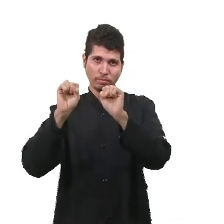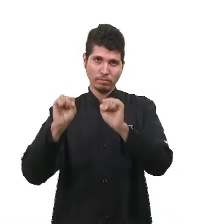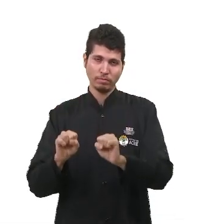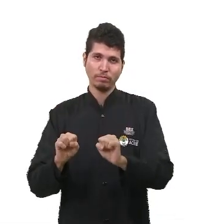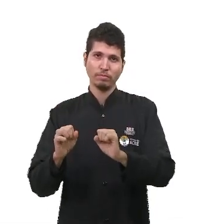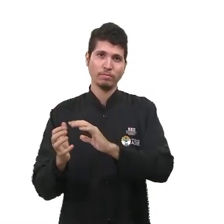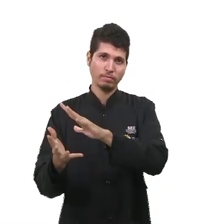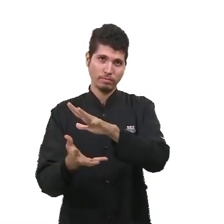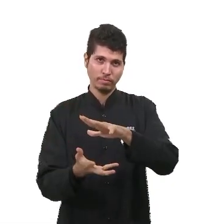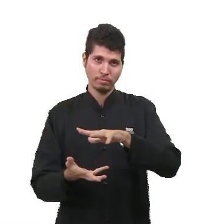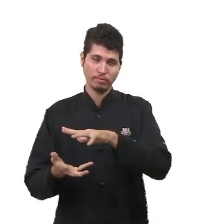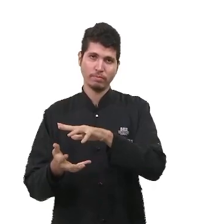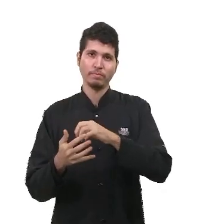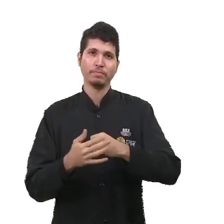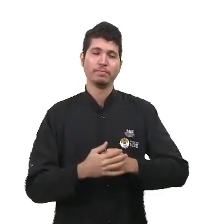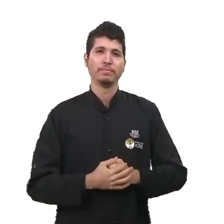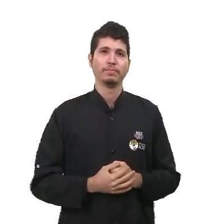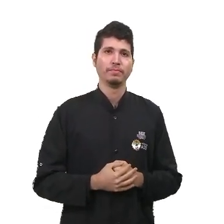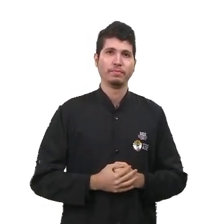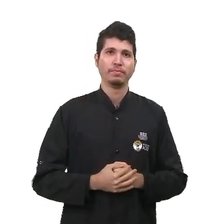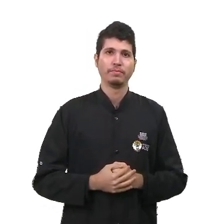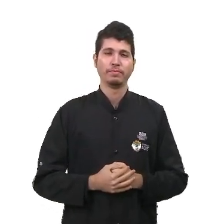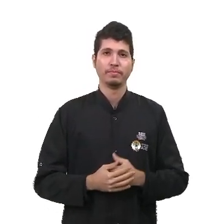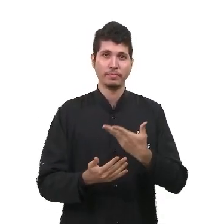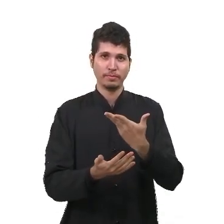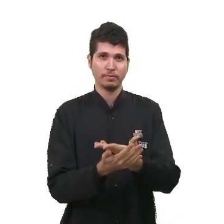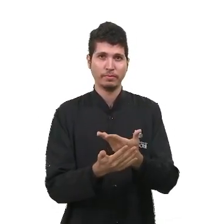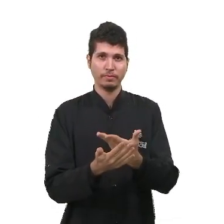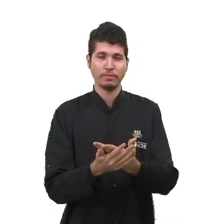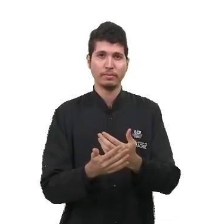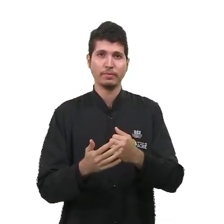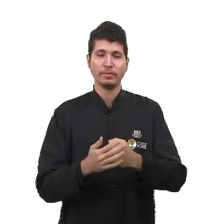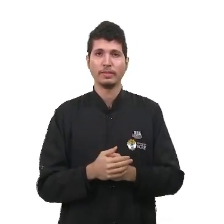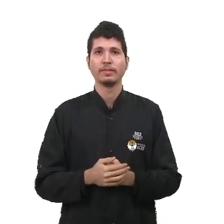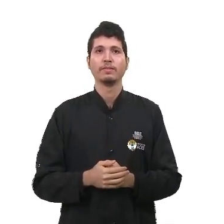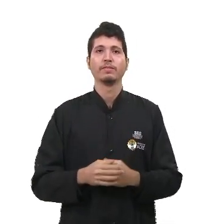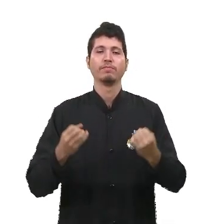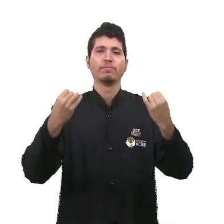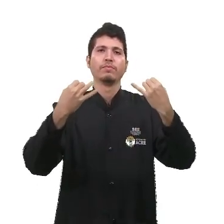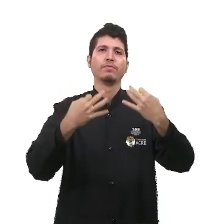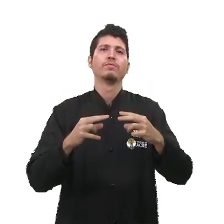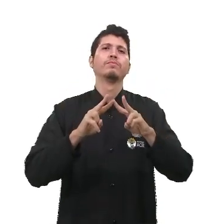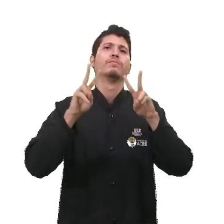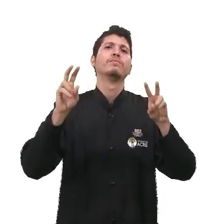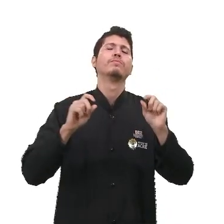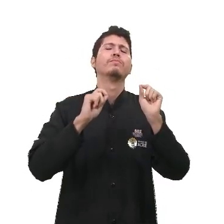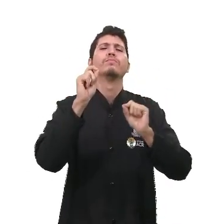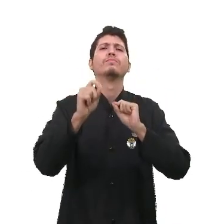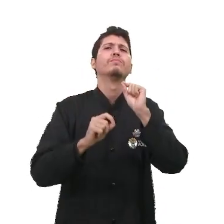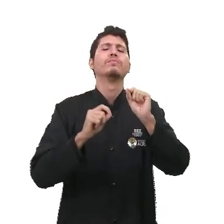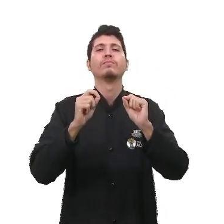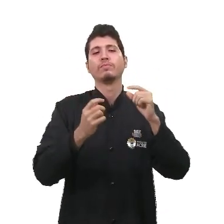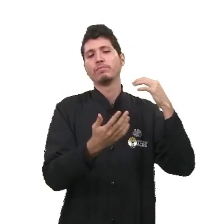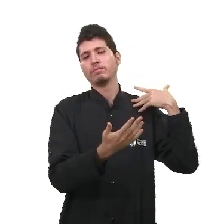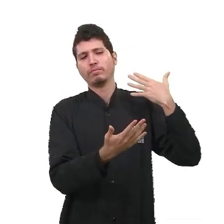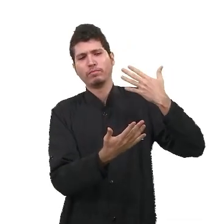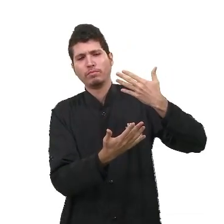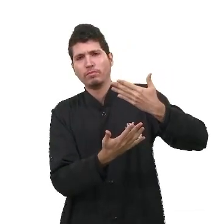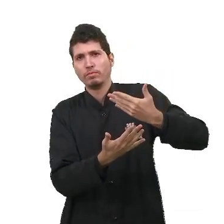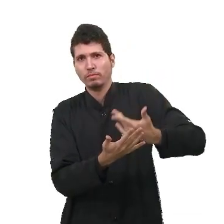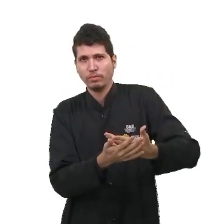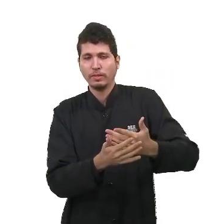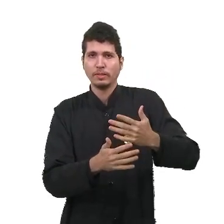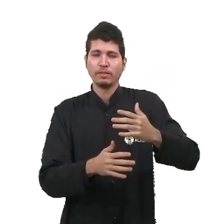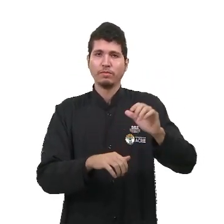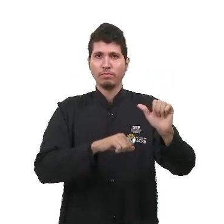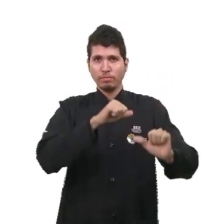aula? Bem, como eu falei, a nossa aula vai ser uma contextualização histórica e as transformações que foram ocorrendo no mundo